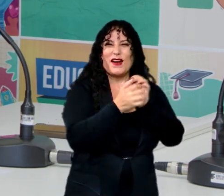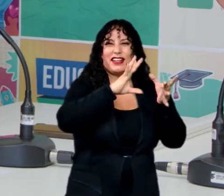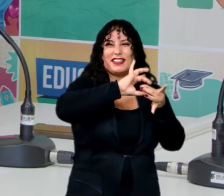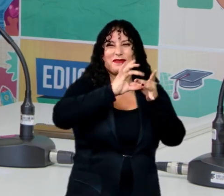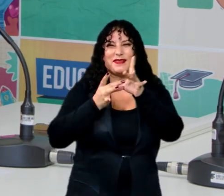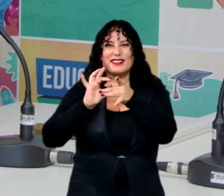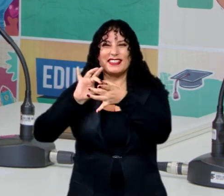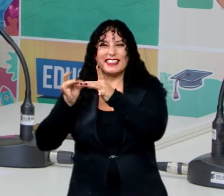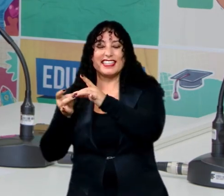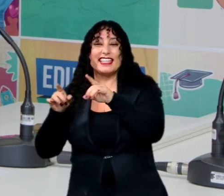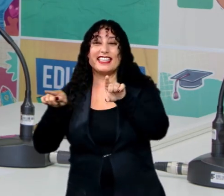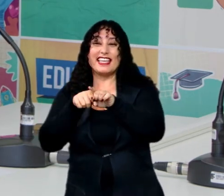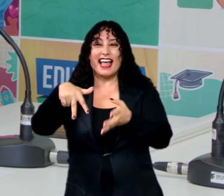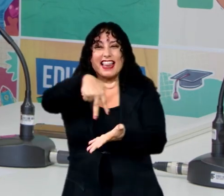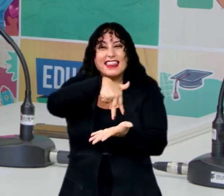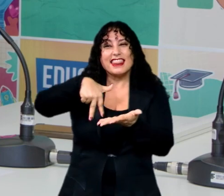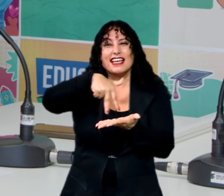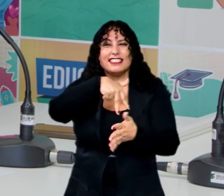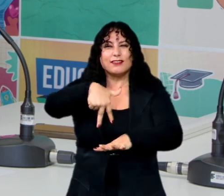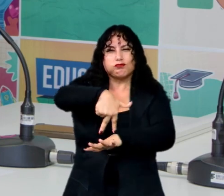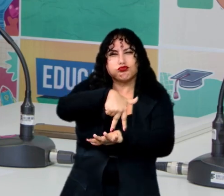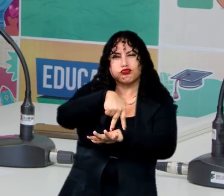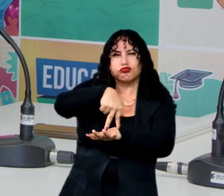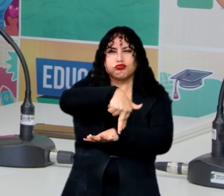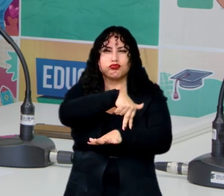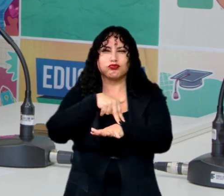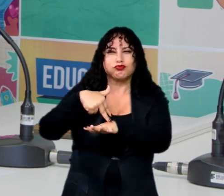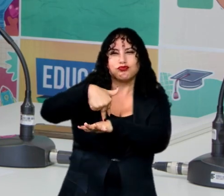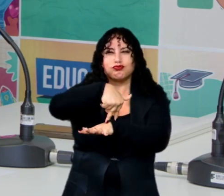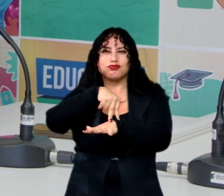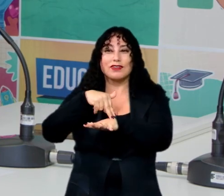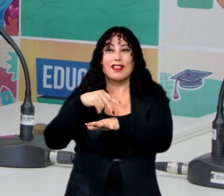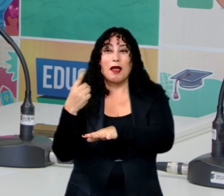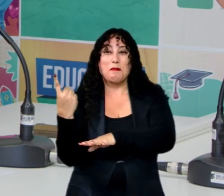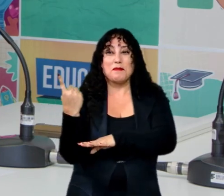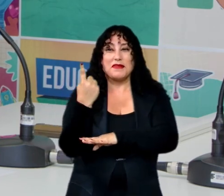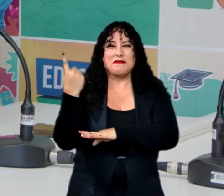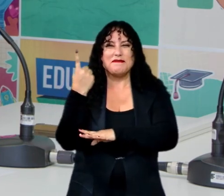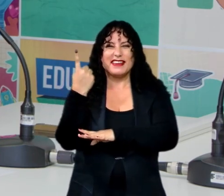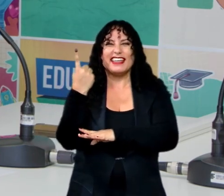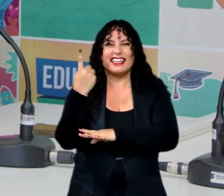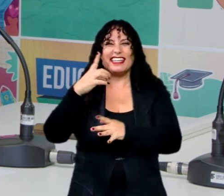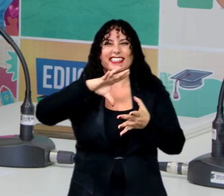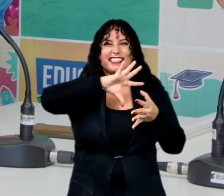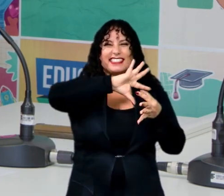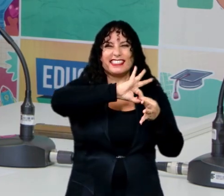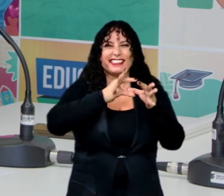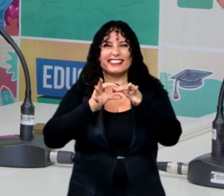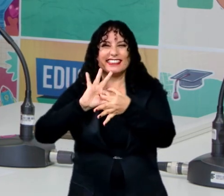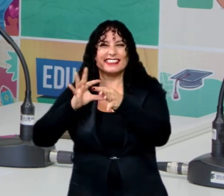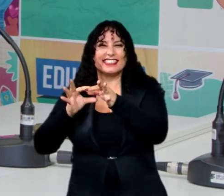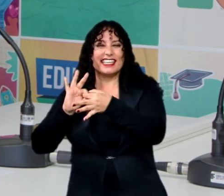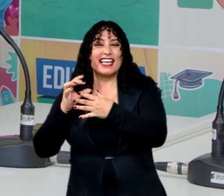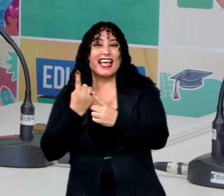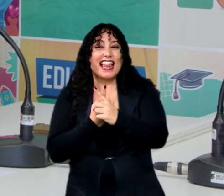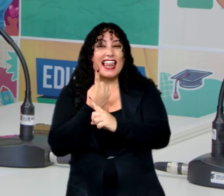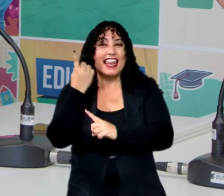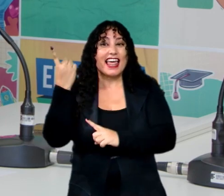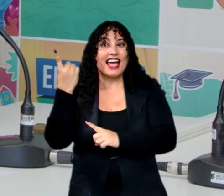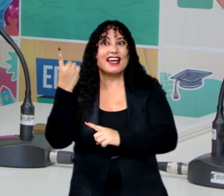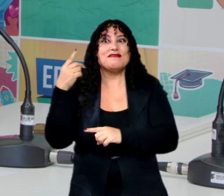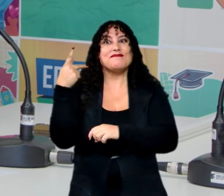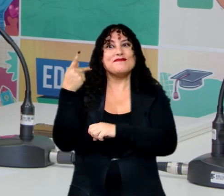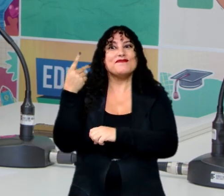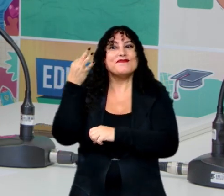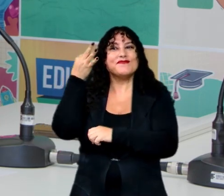break sendo uma modalidade olímpica. Nessa primeira edição dos Jogos Olímpicos aqui, vai ser agora lá em